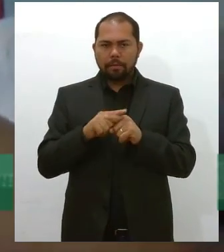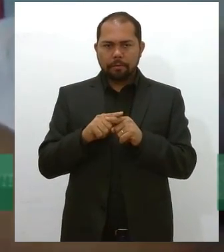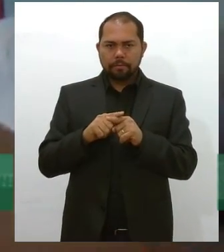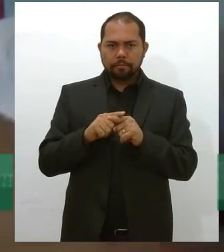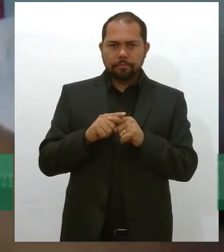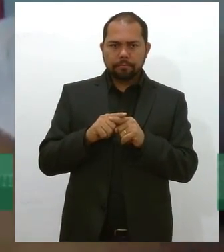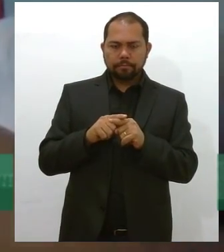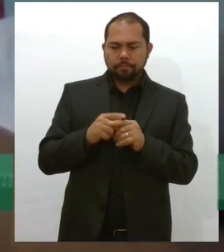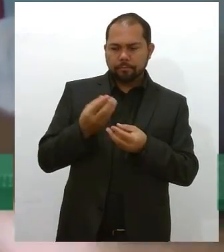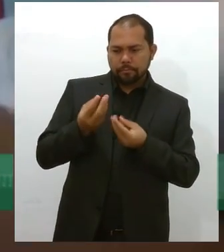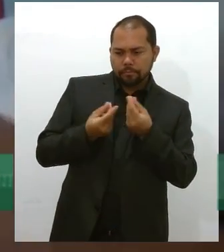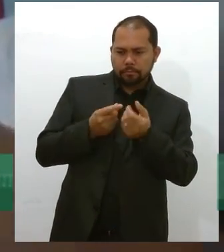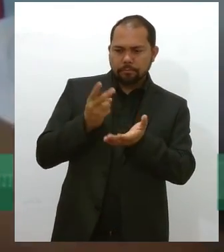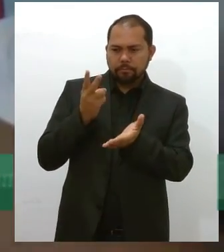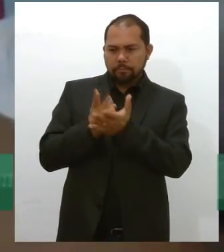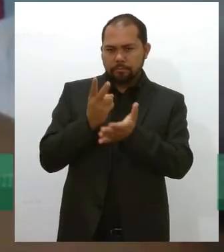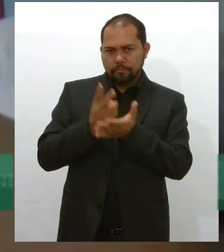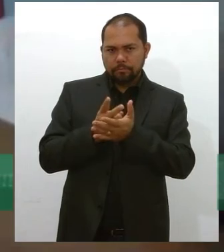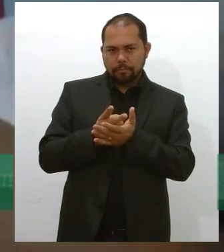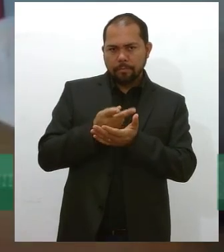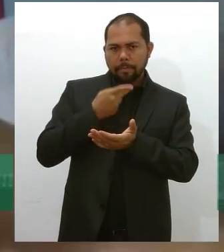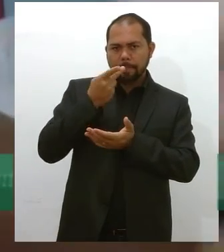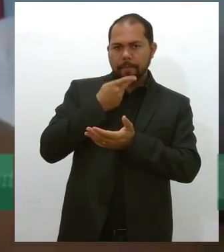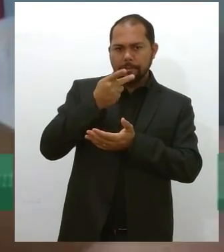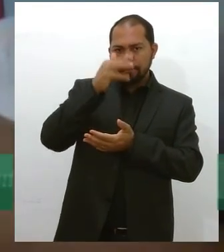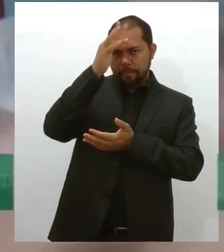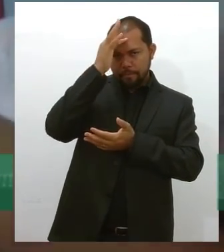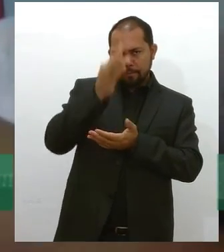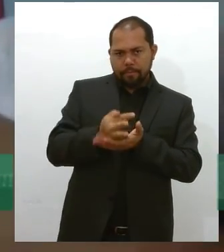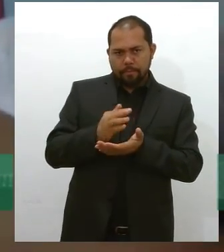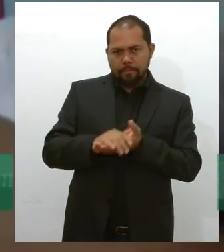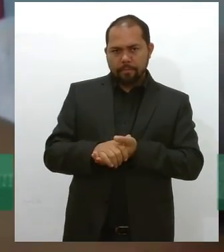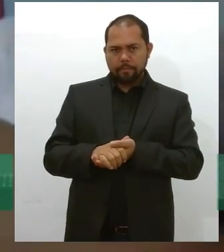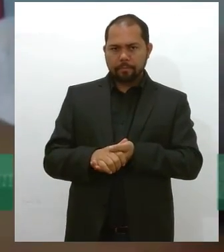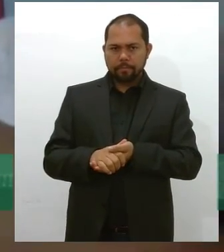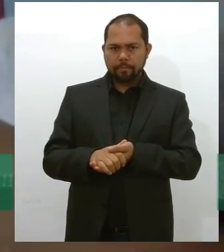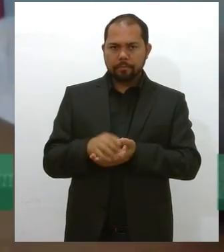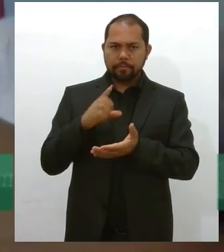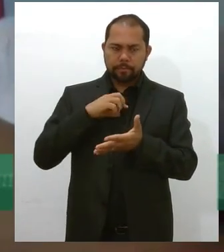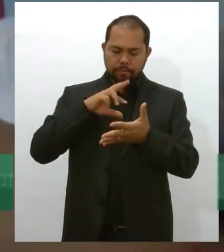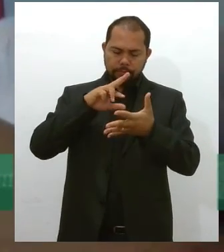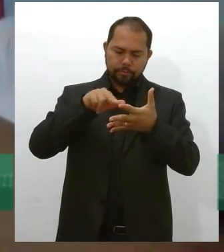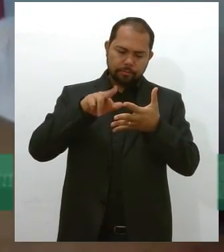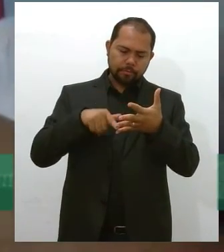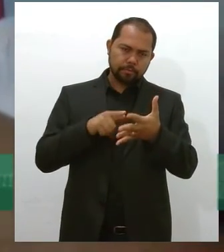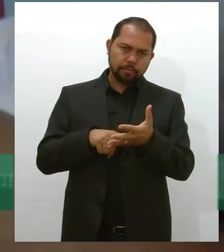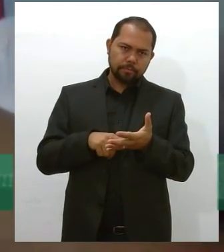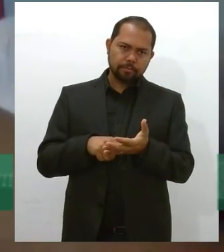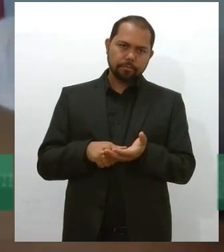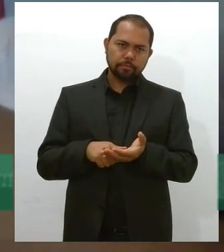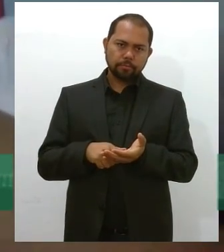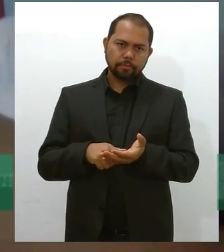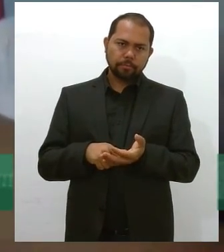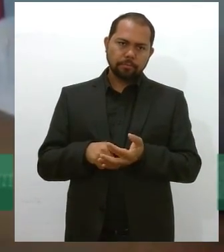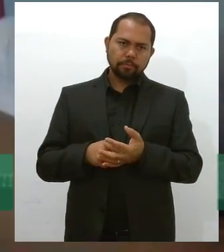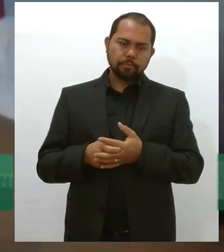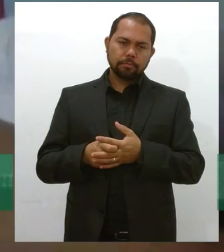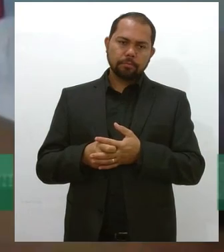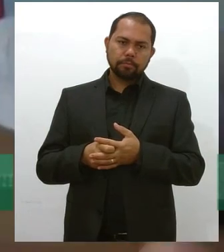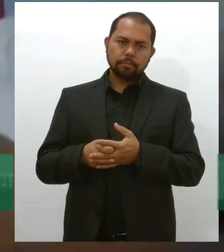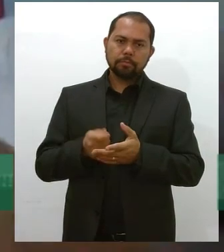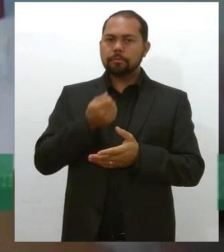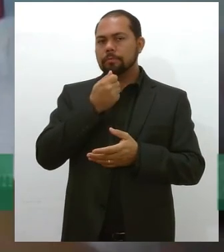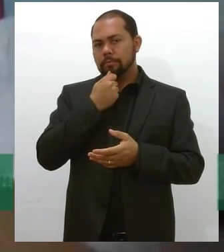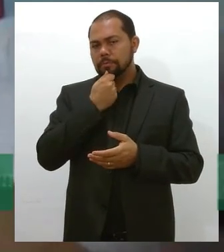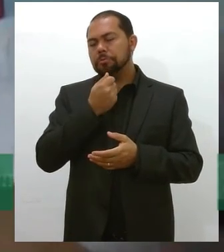professando suas fés, né? Vamos colocar no plural mesmo, porque as crenças realmente eram plurais. E ainda bem que foram assim, né? Porque, de uma